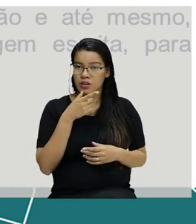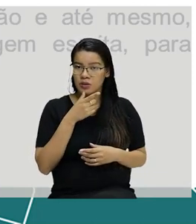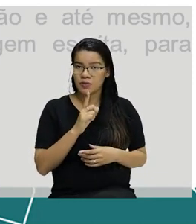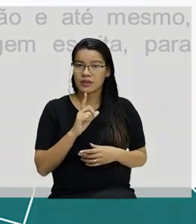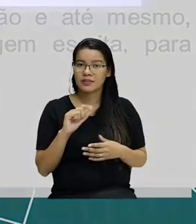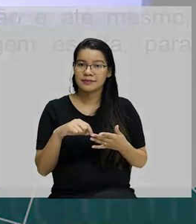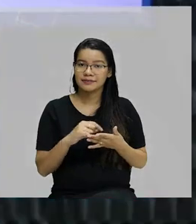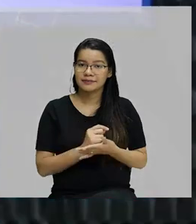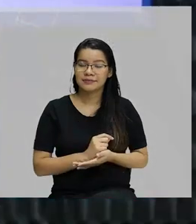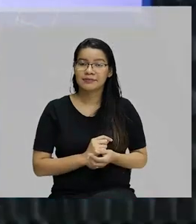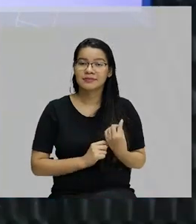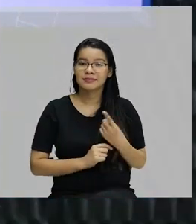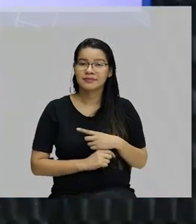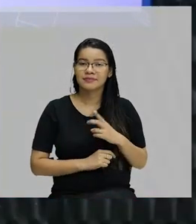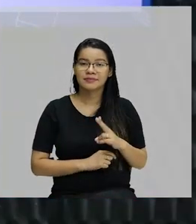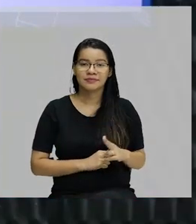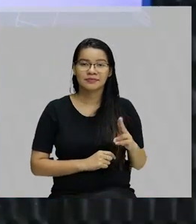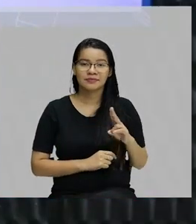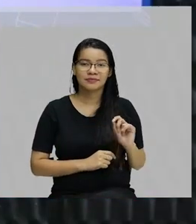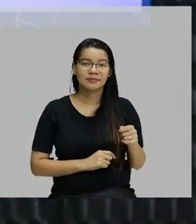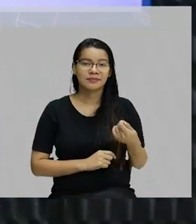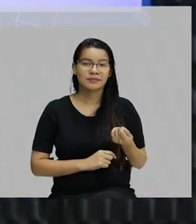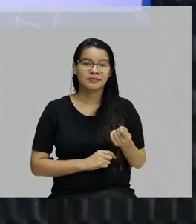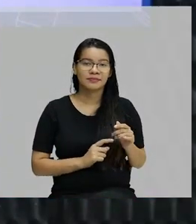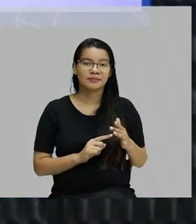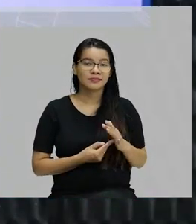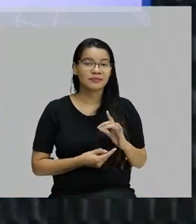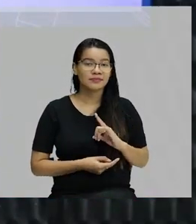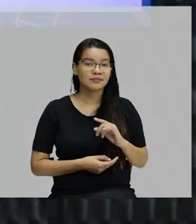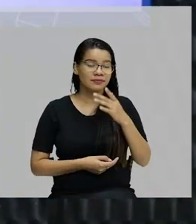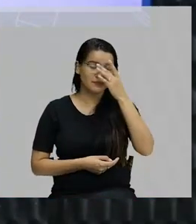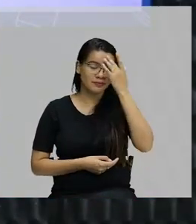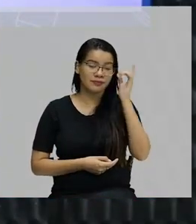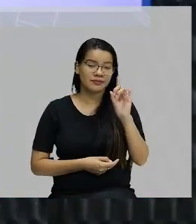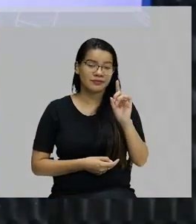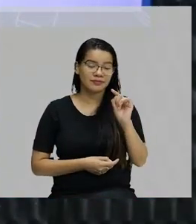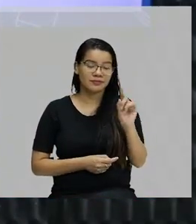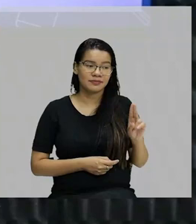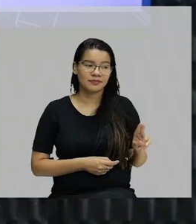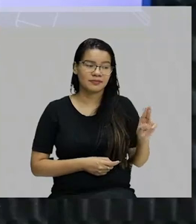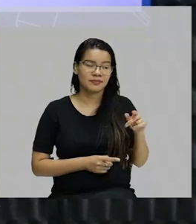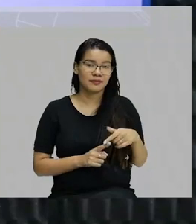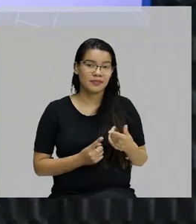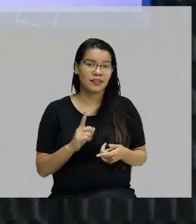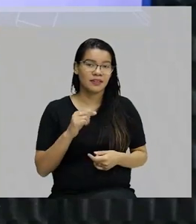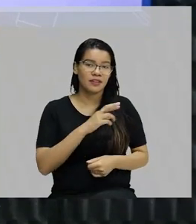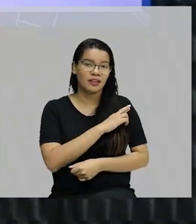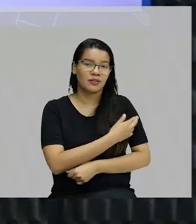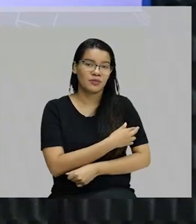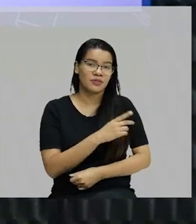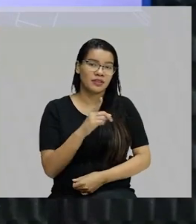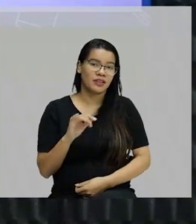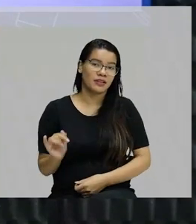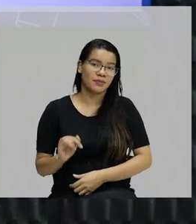usamos os sinais de pontuação muita gente aí não faz tanto uso do sinal de exclamação mas ele é um recurso bem